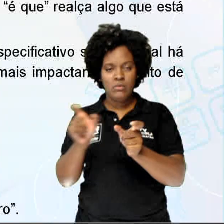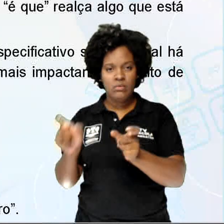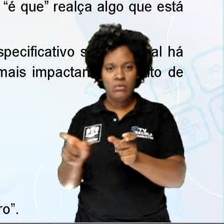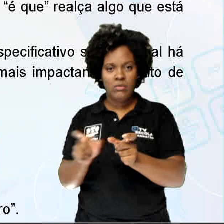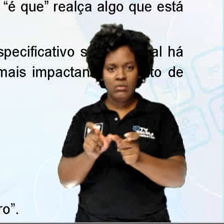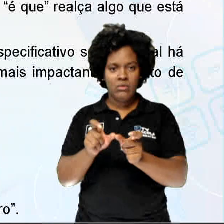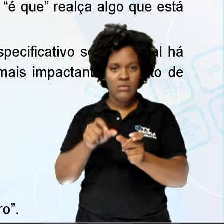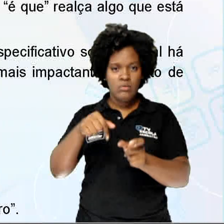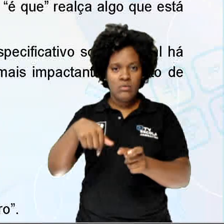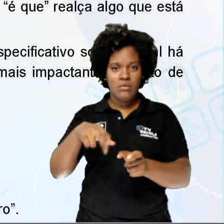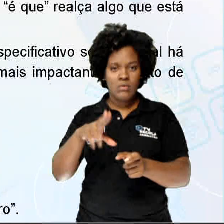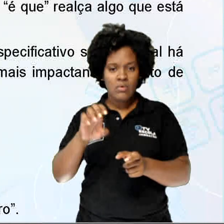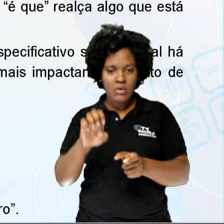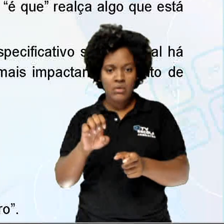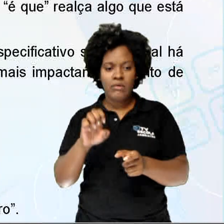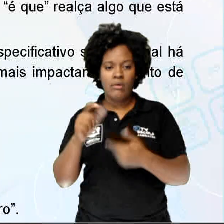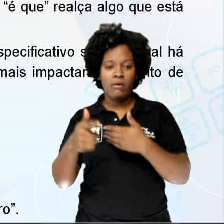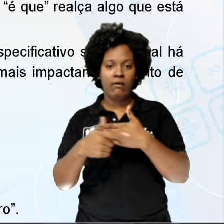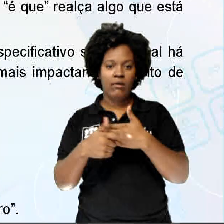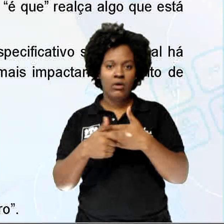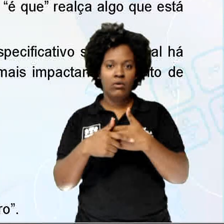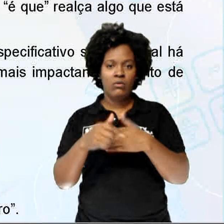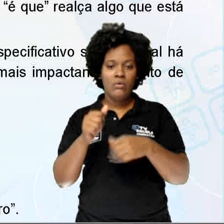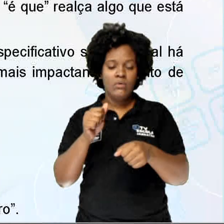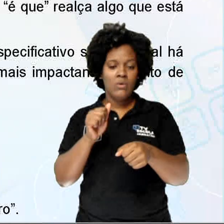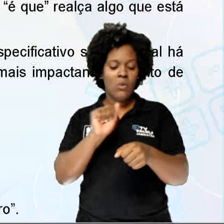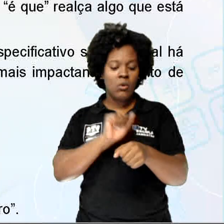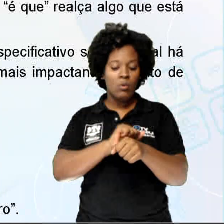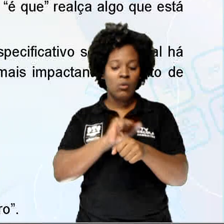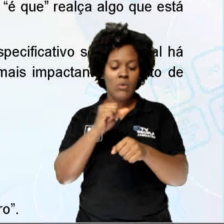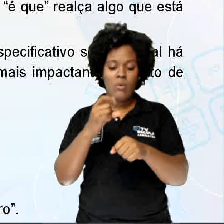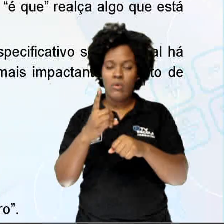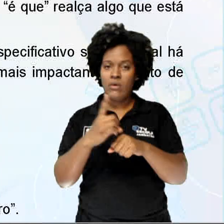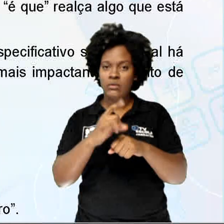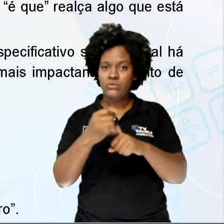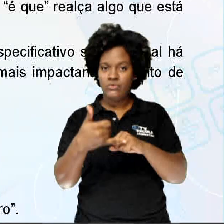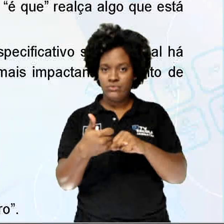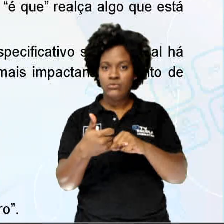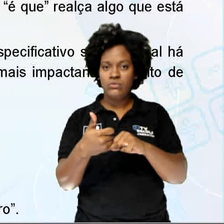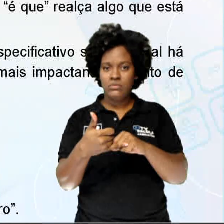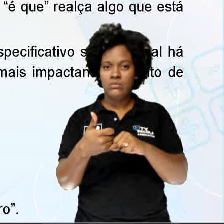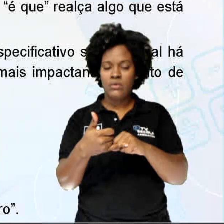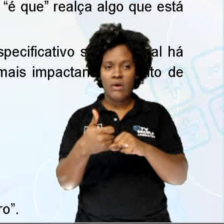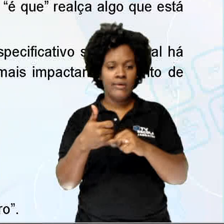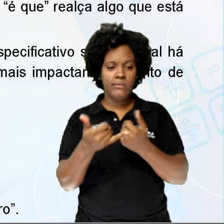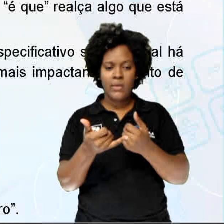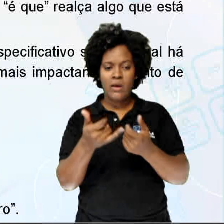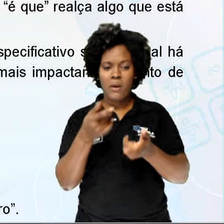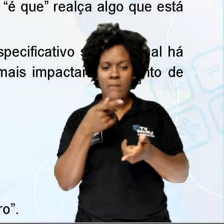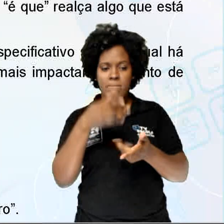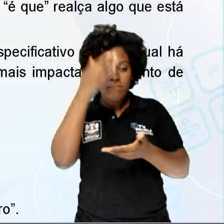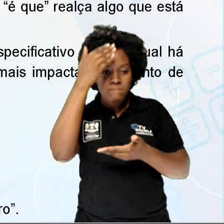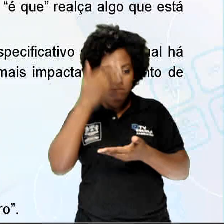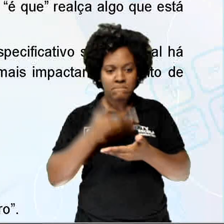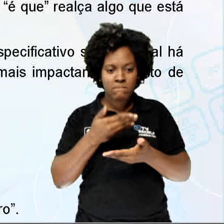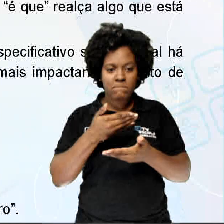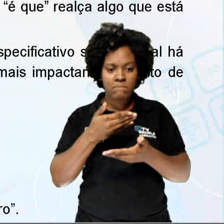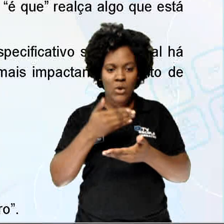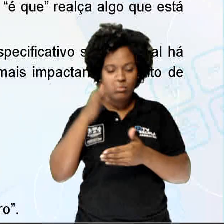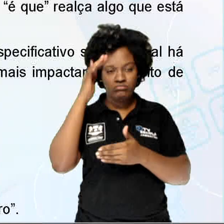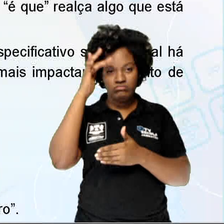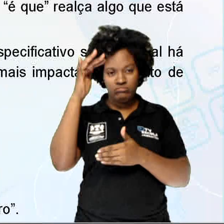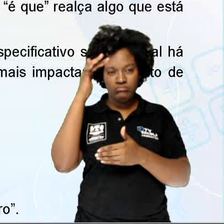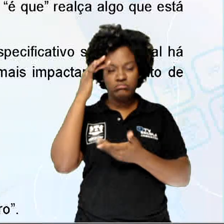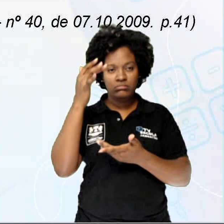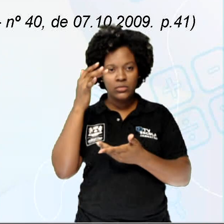que têm função adjetiva e são fundamentais para provar a tese do autor relacionada ao Rio de Janeiro